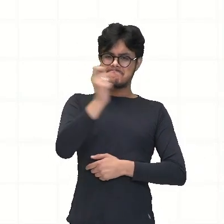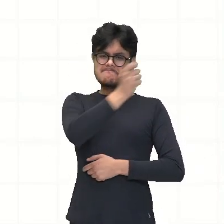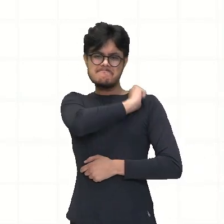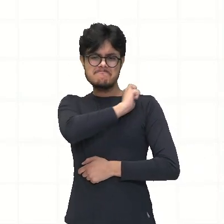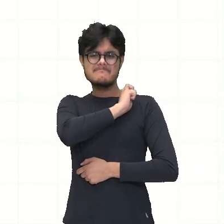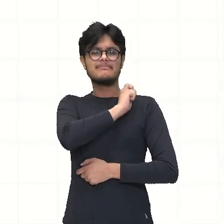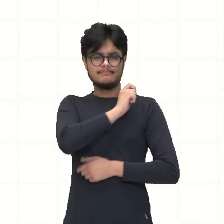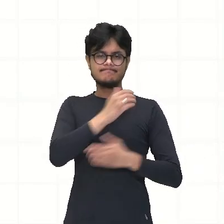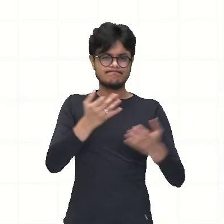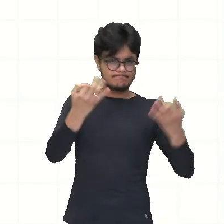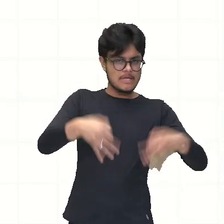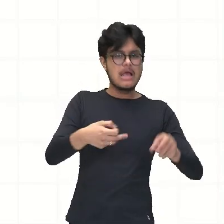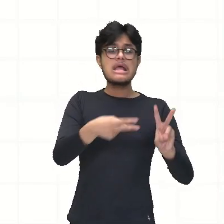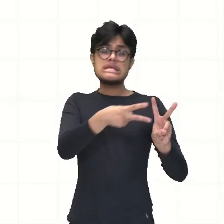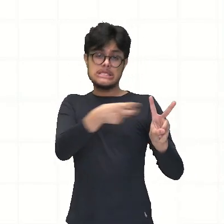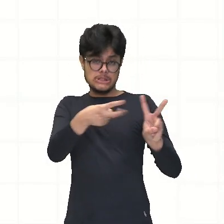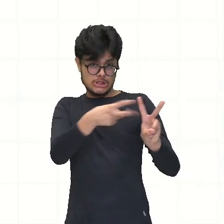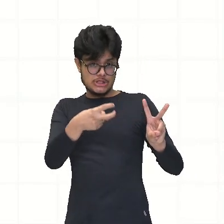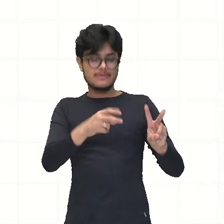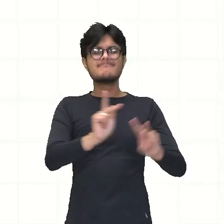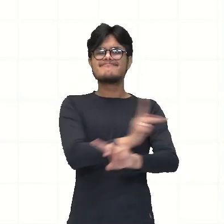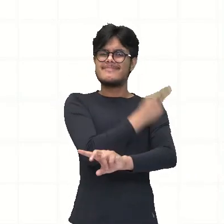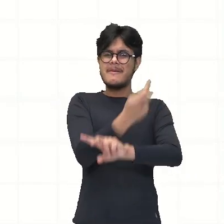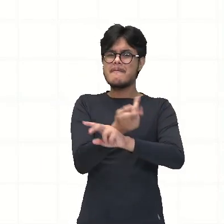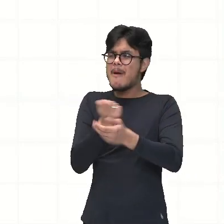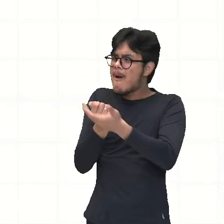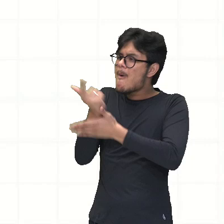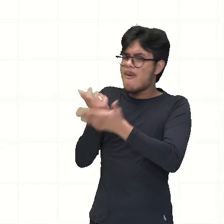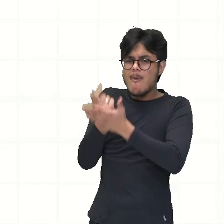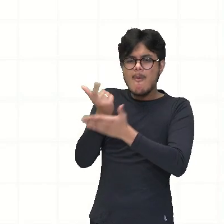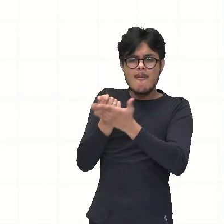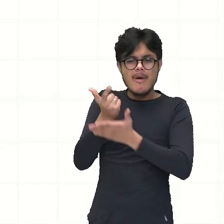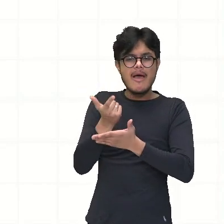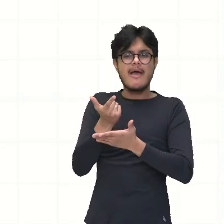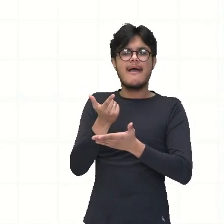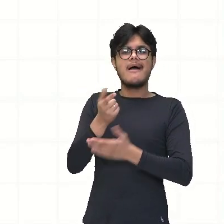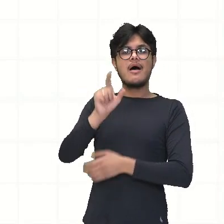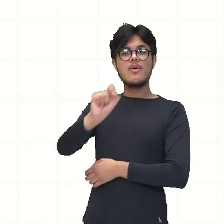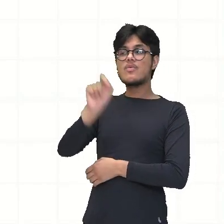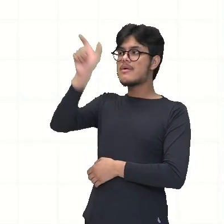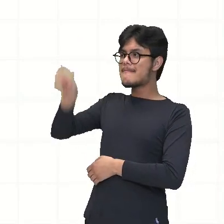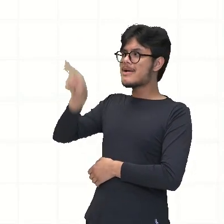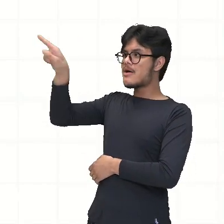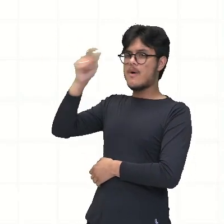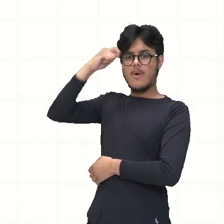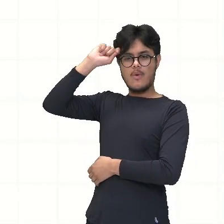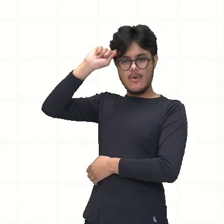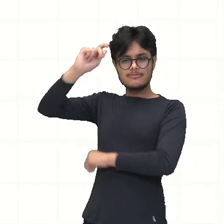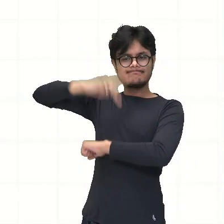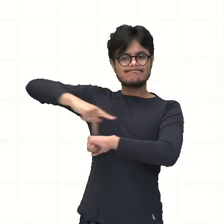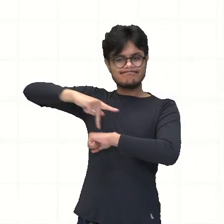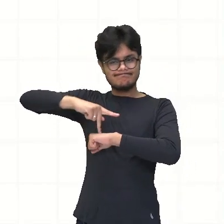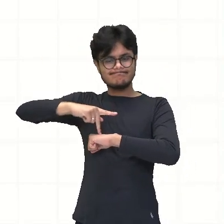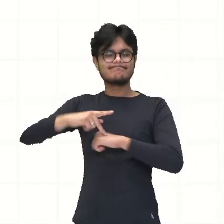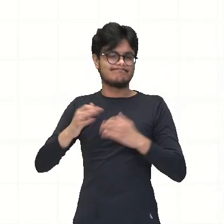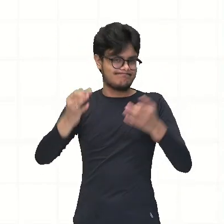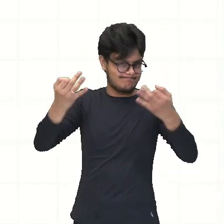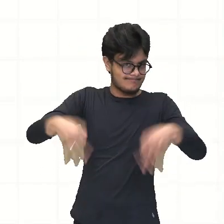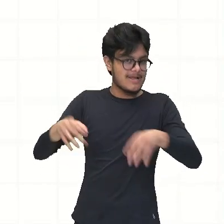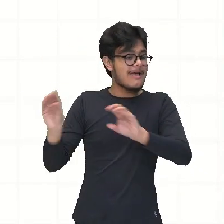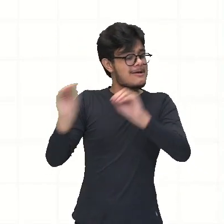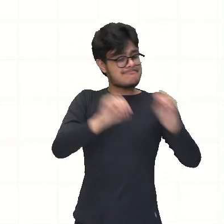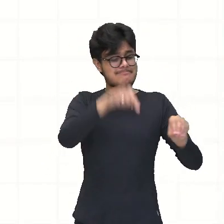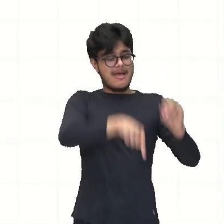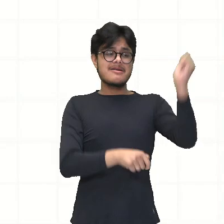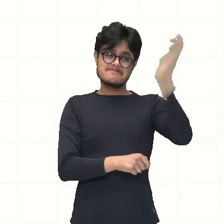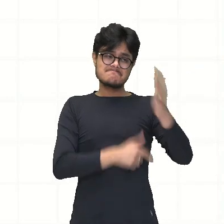né, a mão de obra indígena, e depois eles começaram a capturar ali os africanos e trazer para o